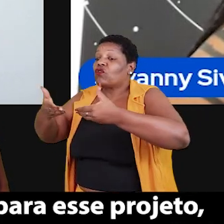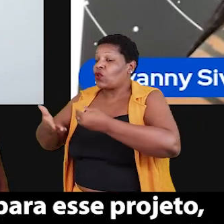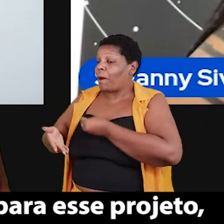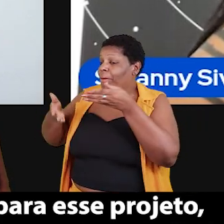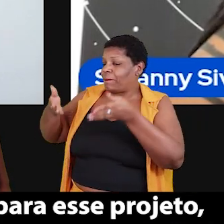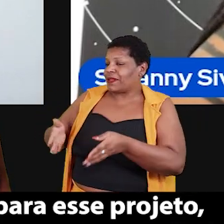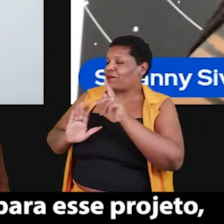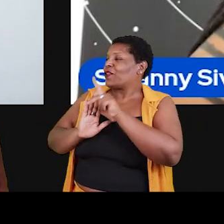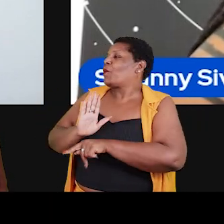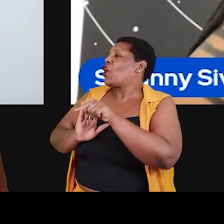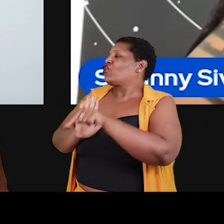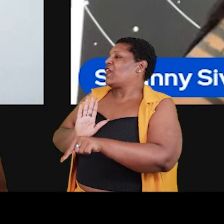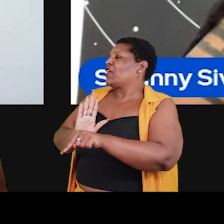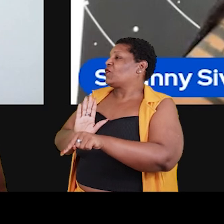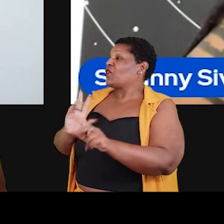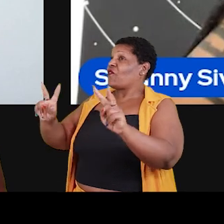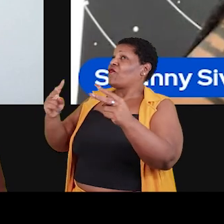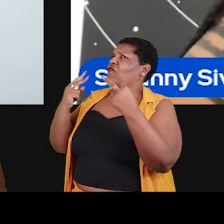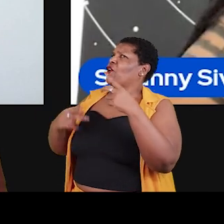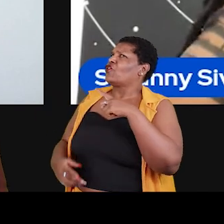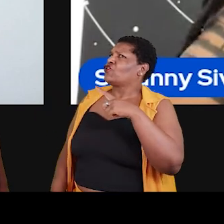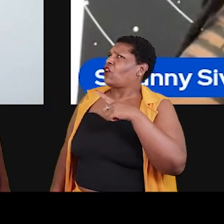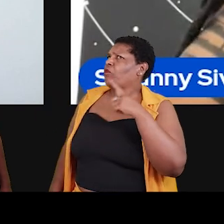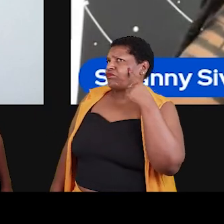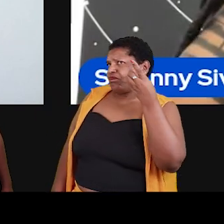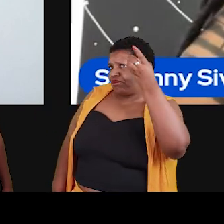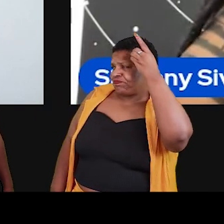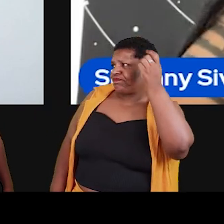parte desse projeto. Ele viu, né, que eu tinha